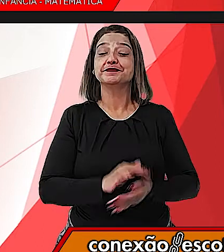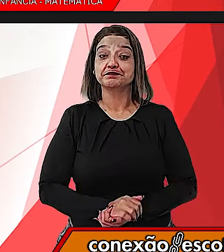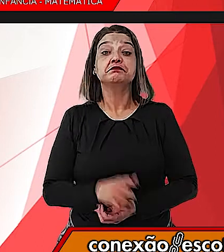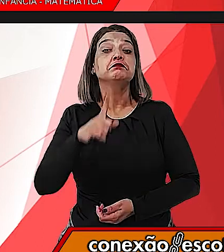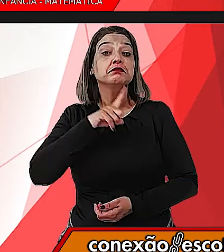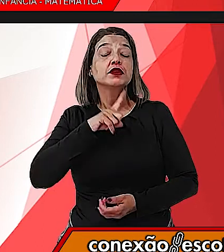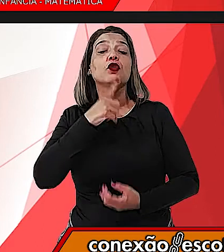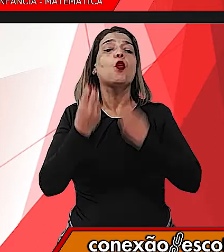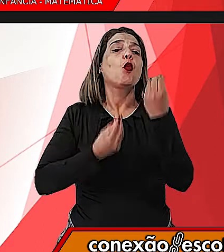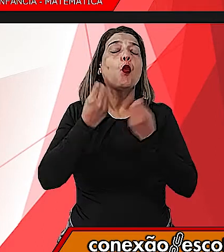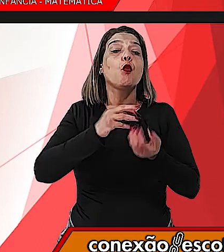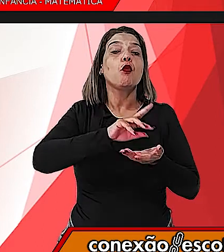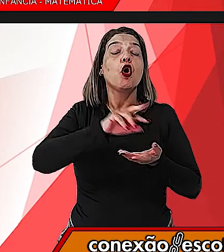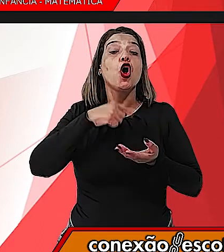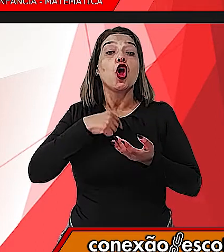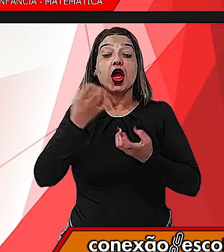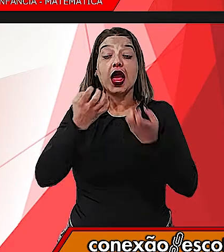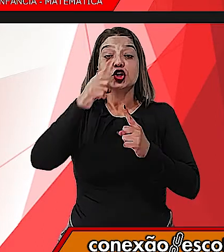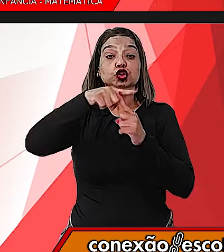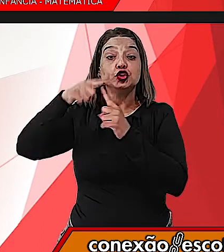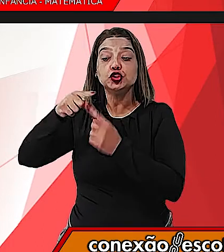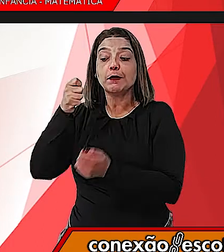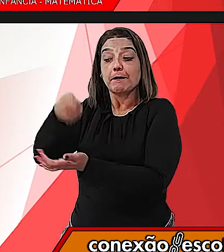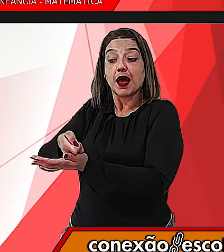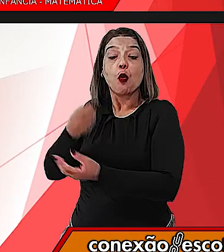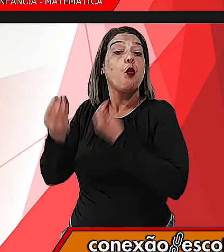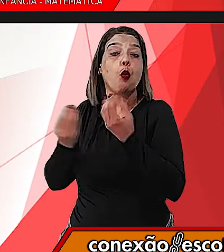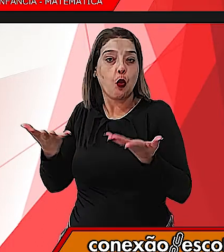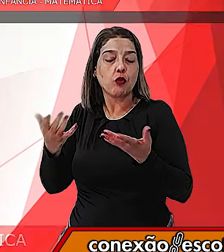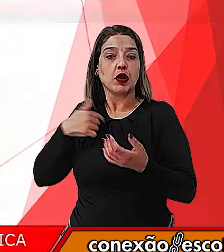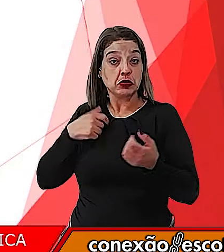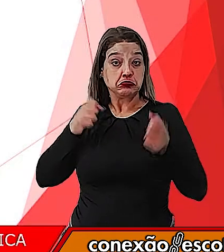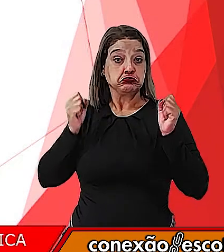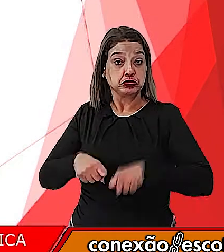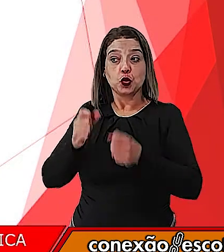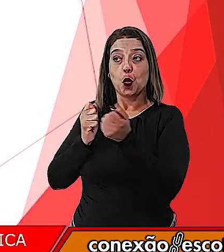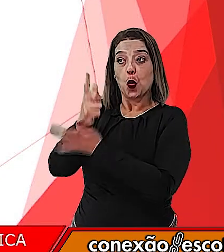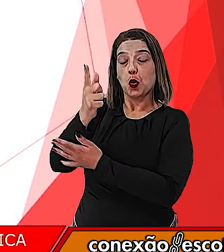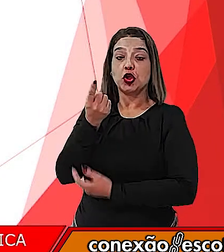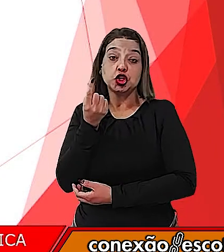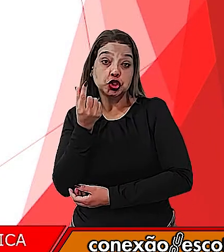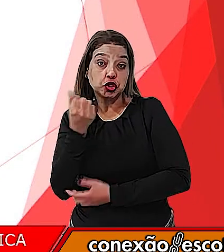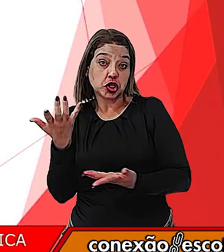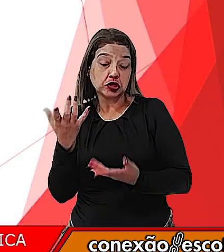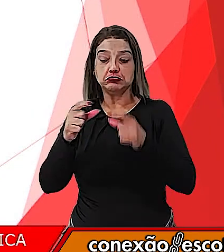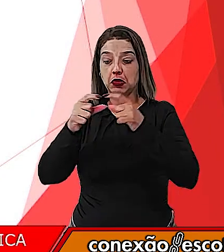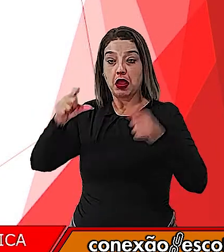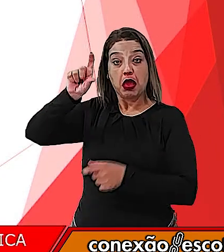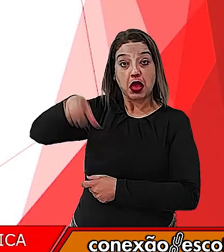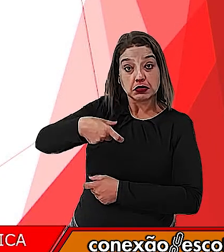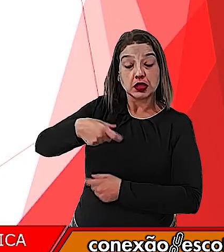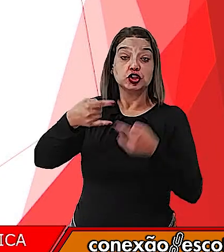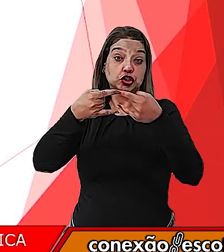formas de pagamento das compras. Sabia que podemos fazer compras com dinheiro, com cartão, ou